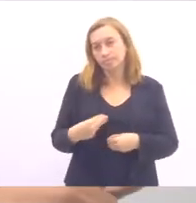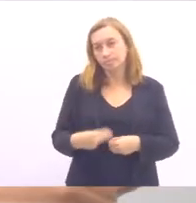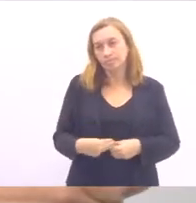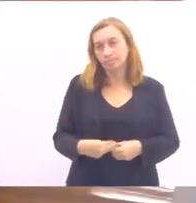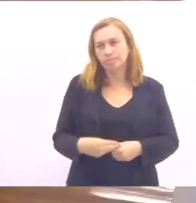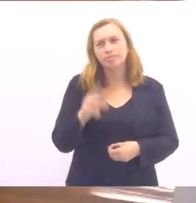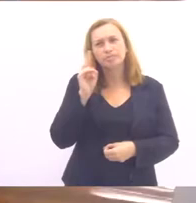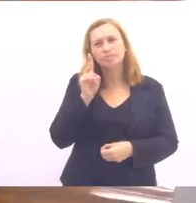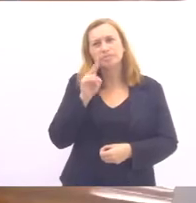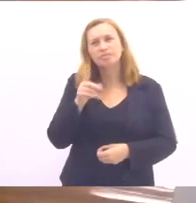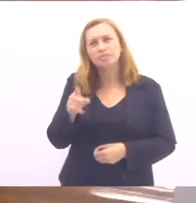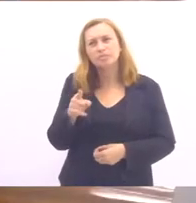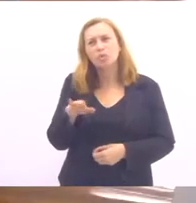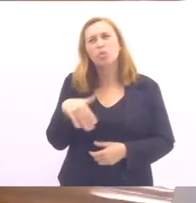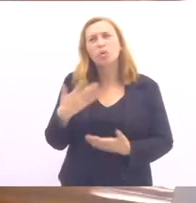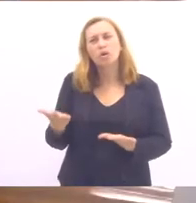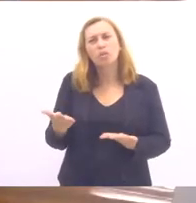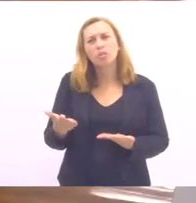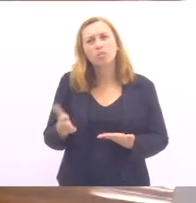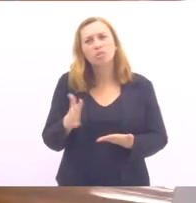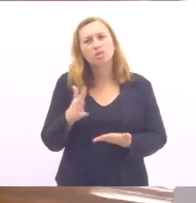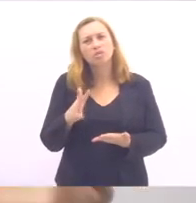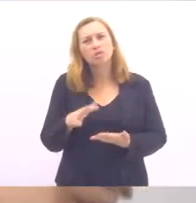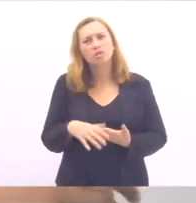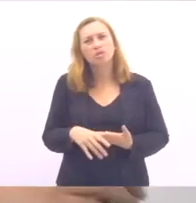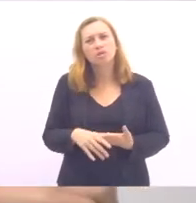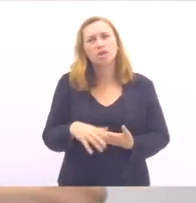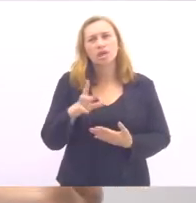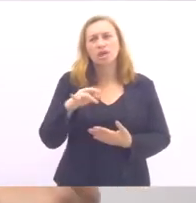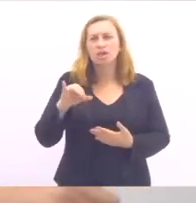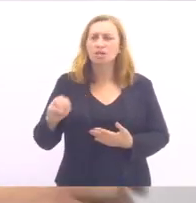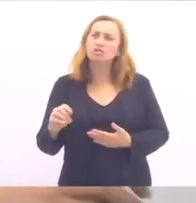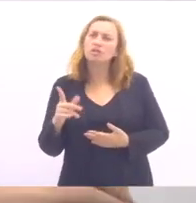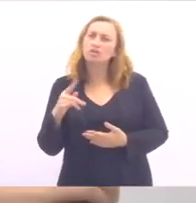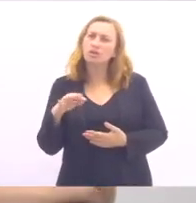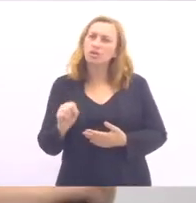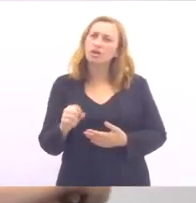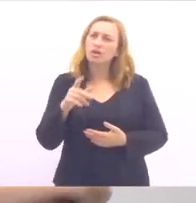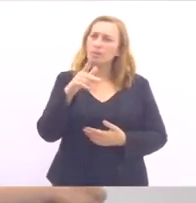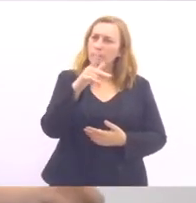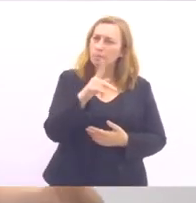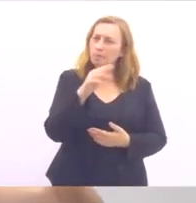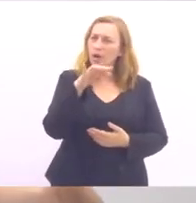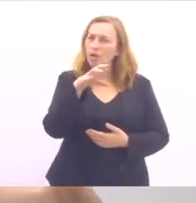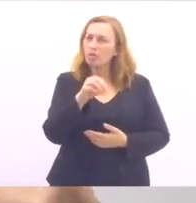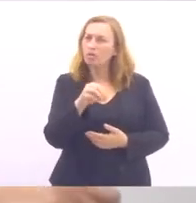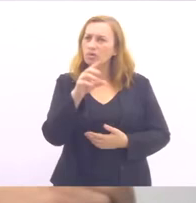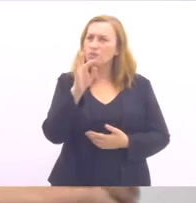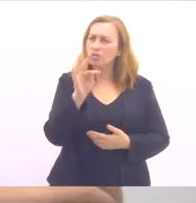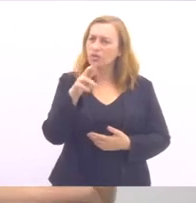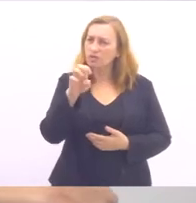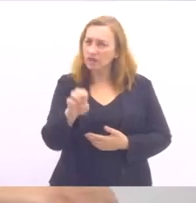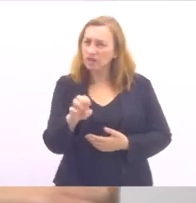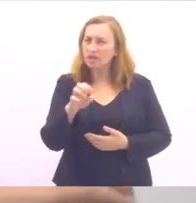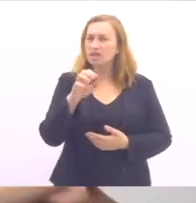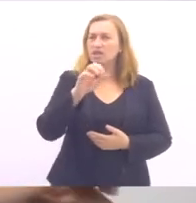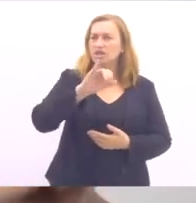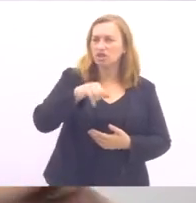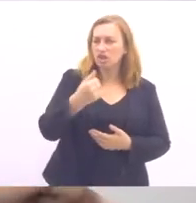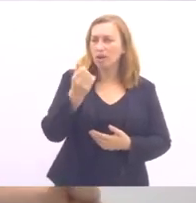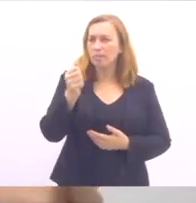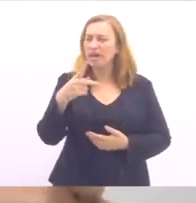estão implementando. De cabeça, quais são? Mais ou menos alguns? Rio das Flores, Paulo de Fronten, Japeri,